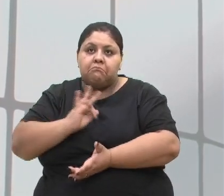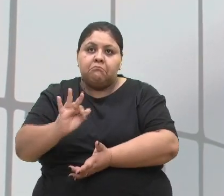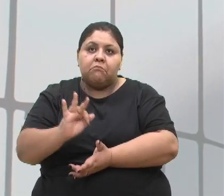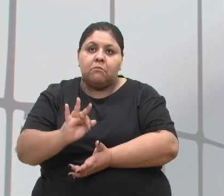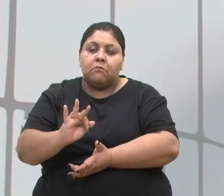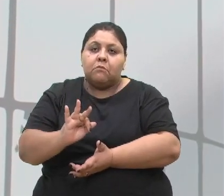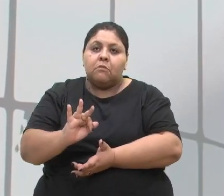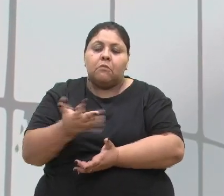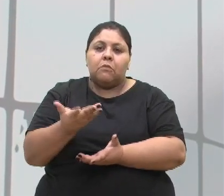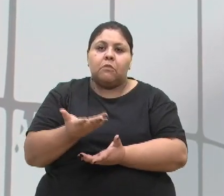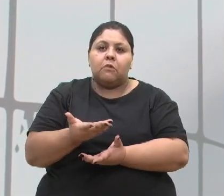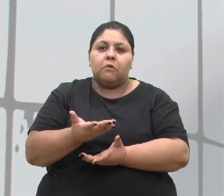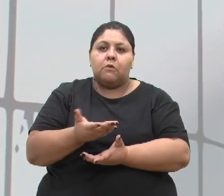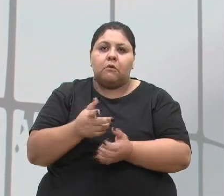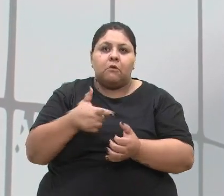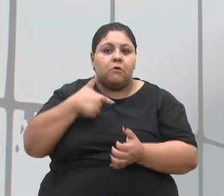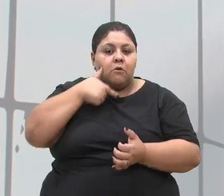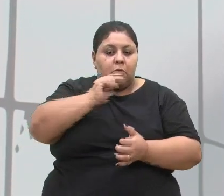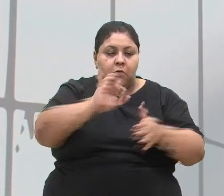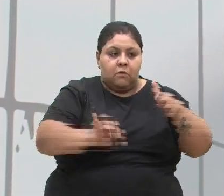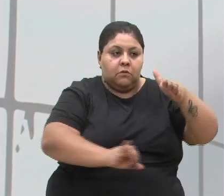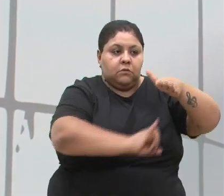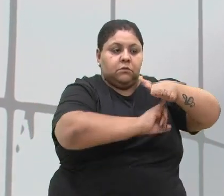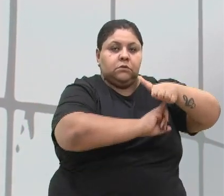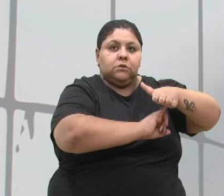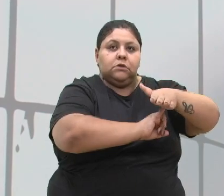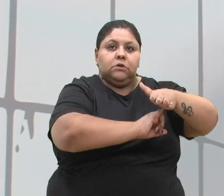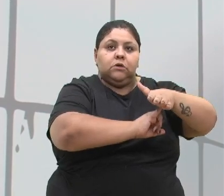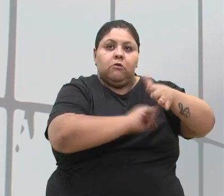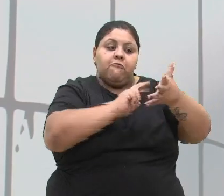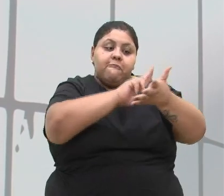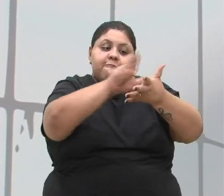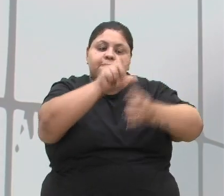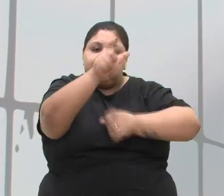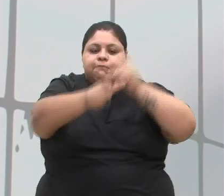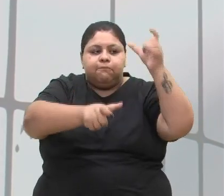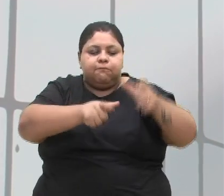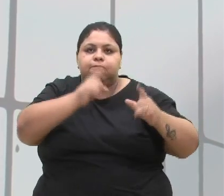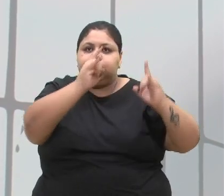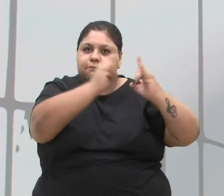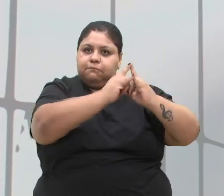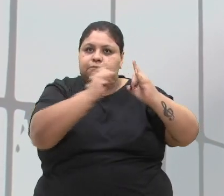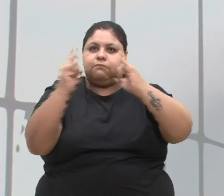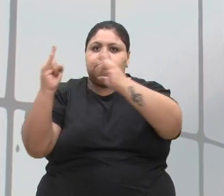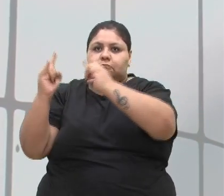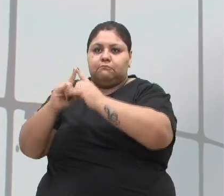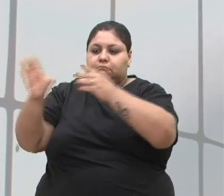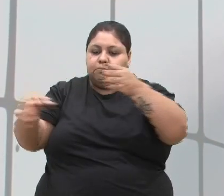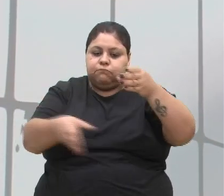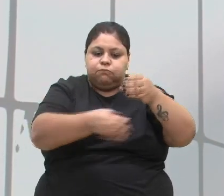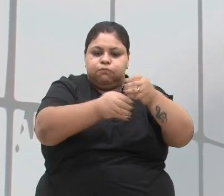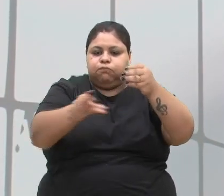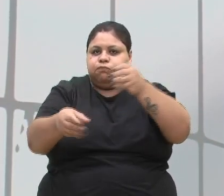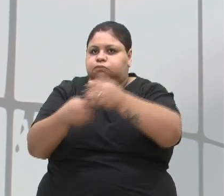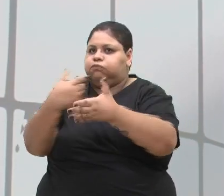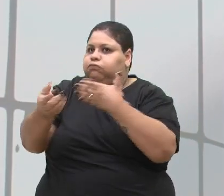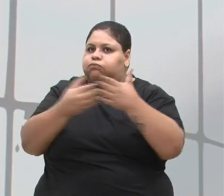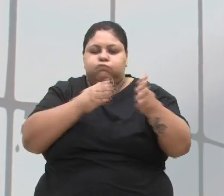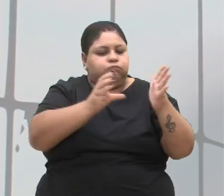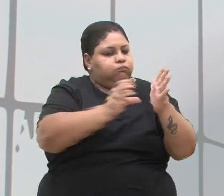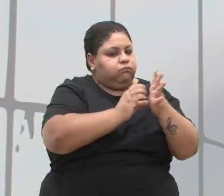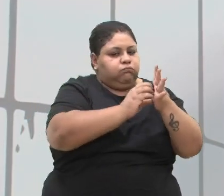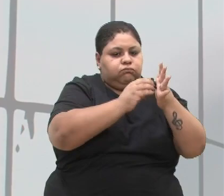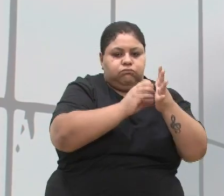quando foi para conseguir o Instituto Federal, várias pessoas, várias entidades se somaram, independente de partido